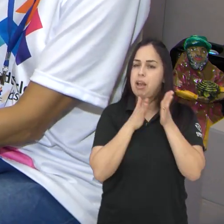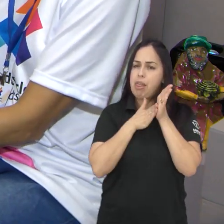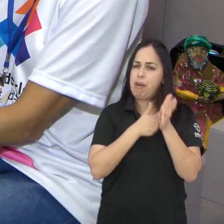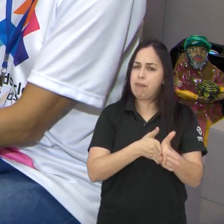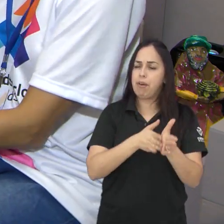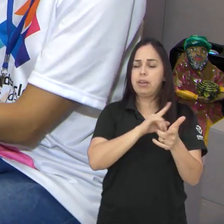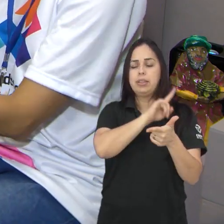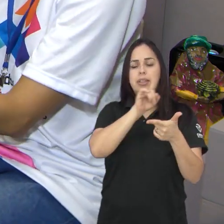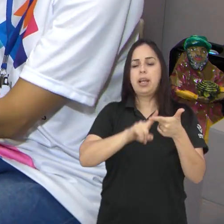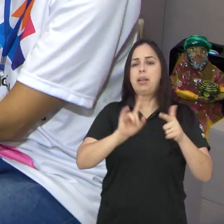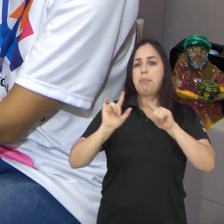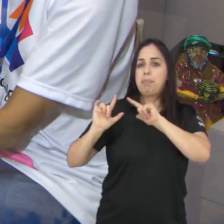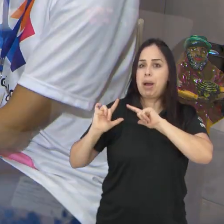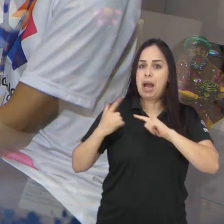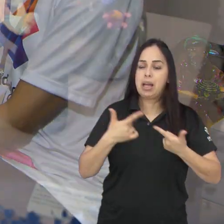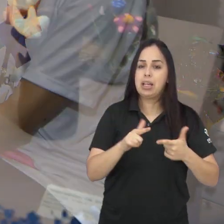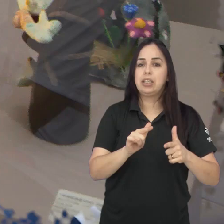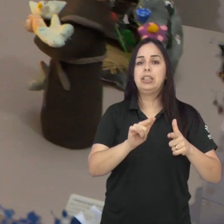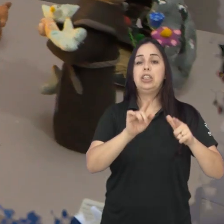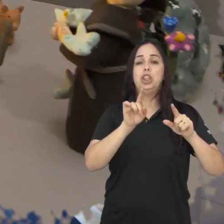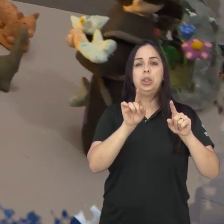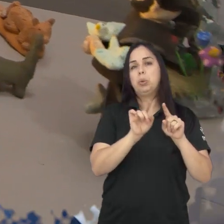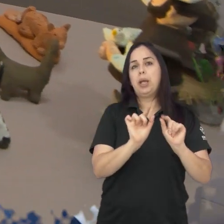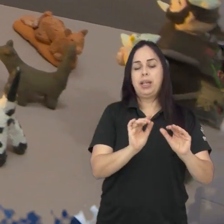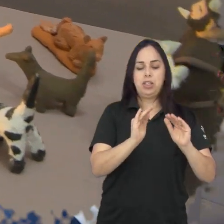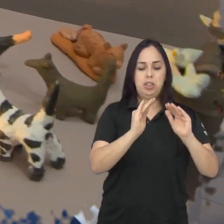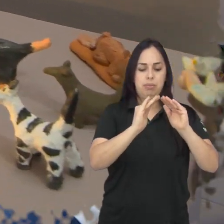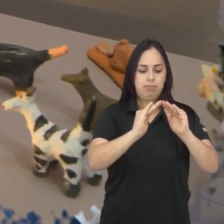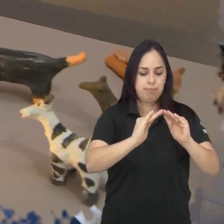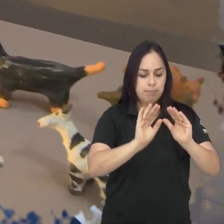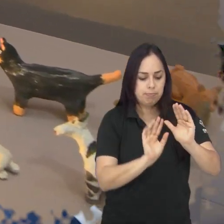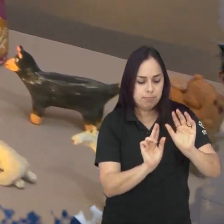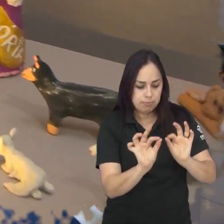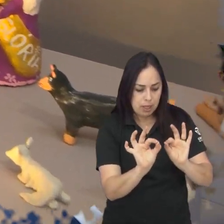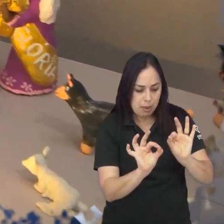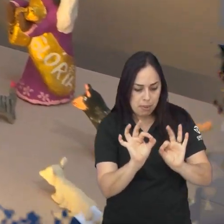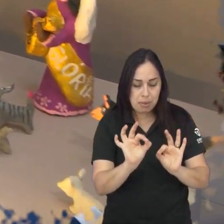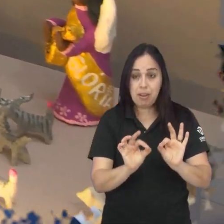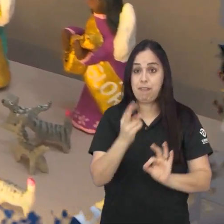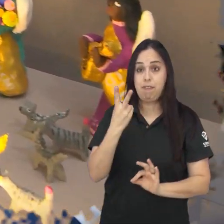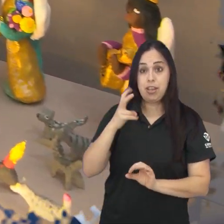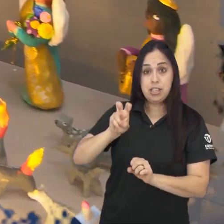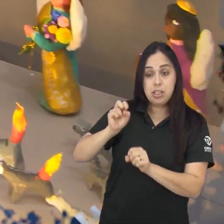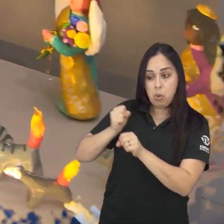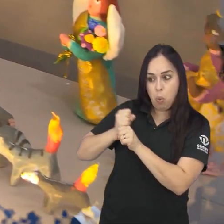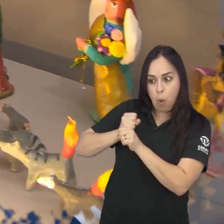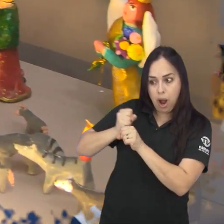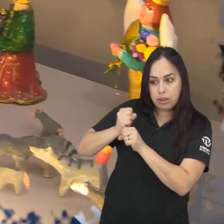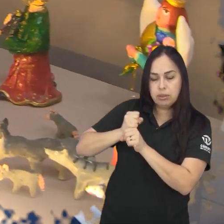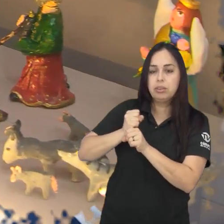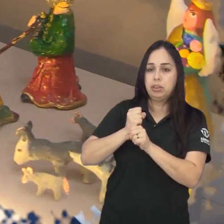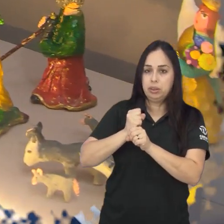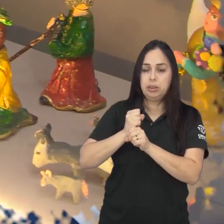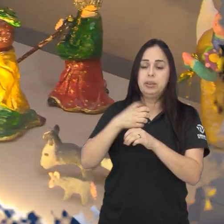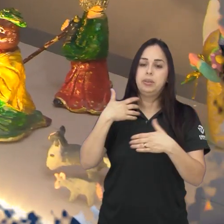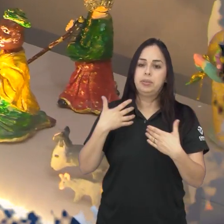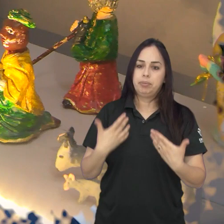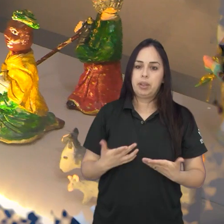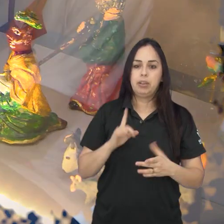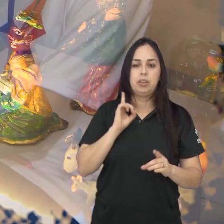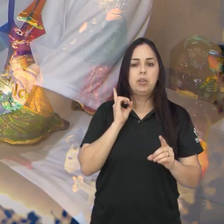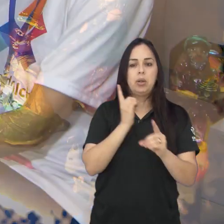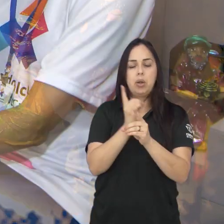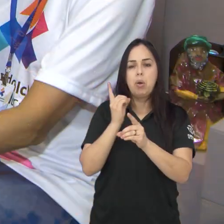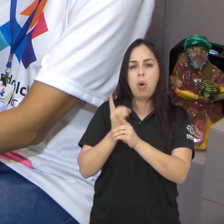tem a devoção e que tem a tradição de montar o presépio para vir fazer a montagem. Isso faz 25 anos, né?